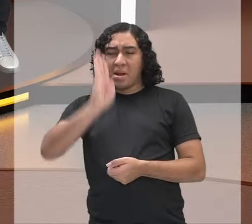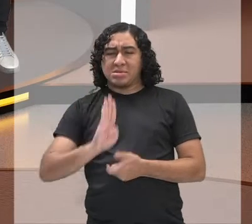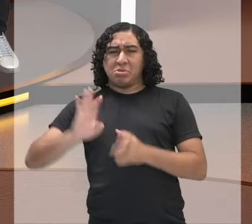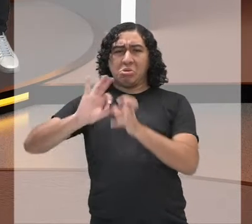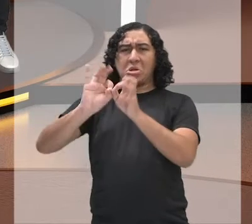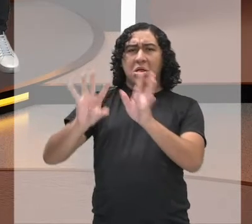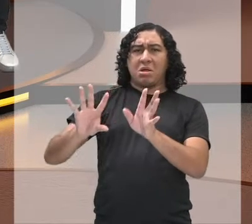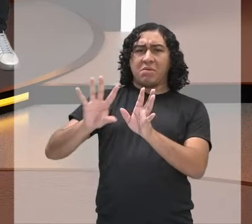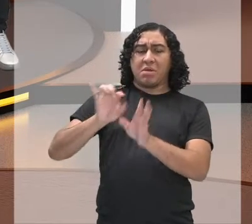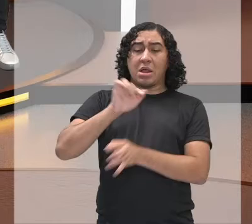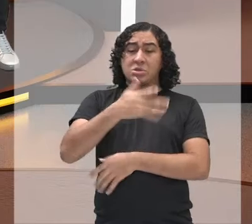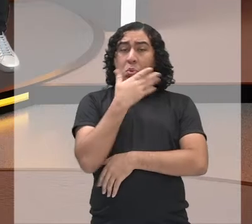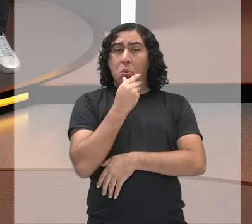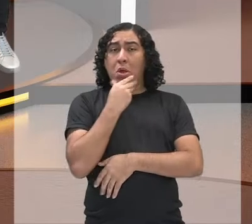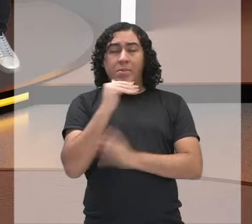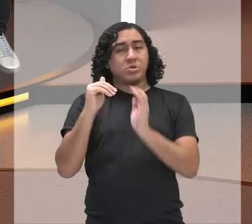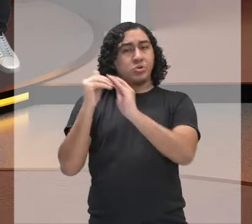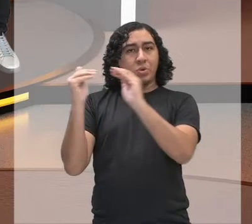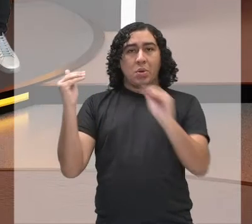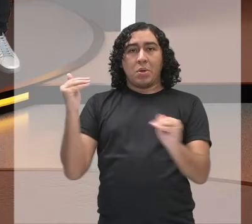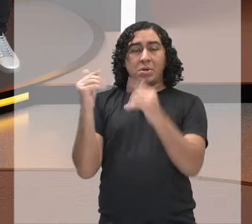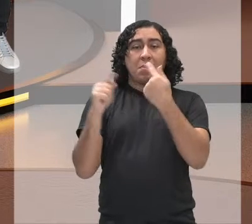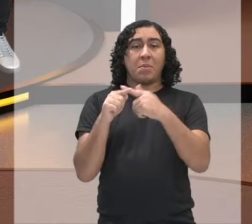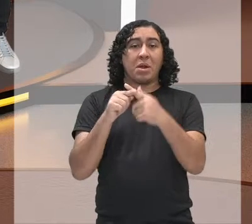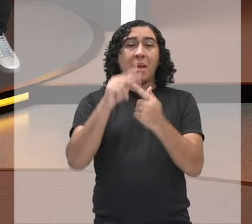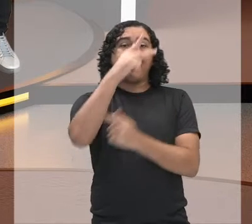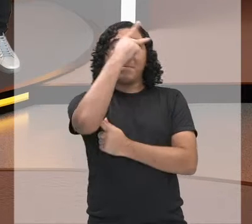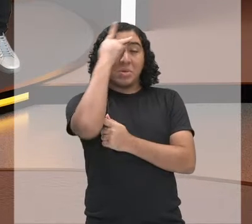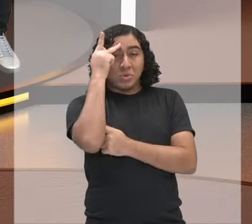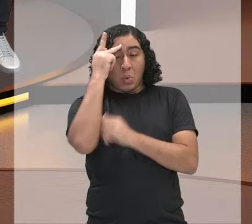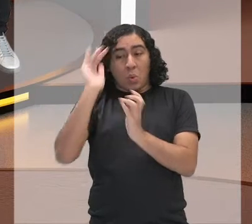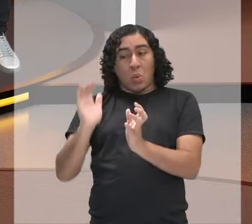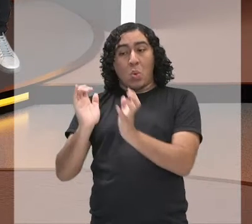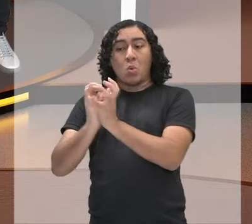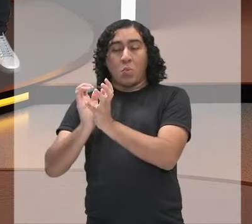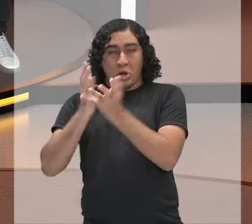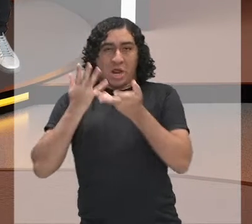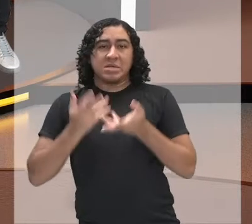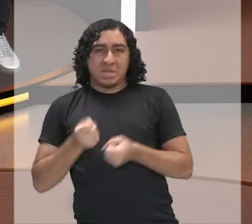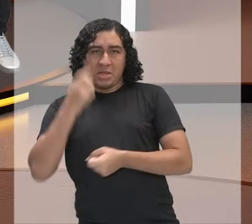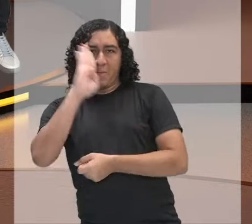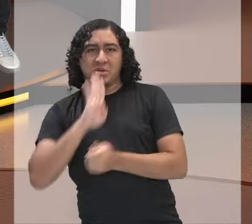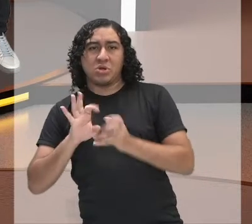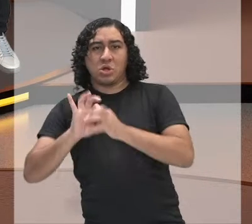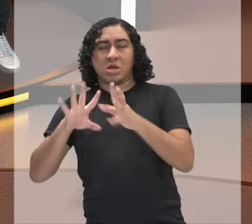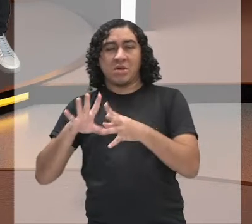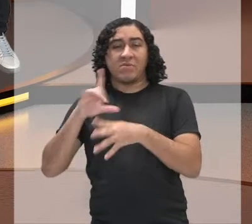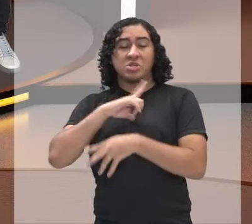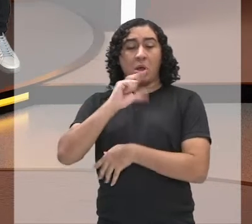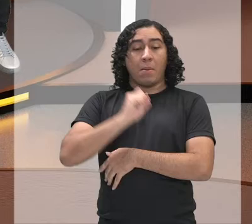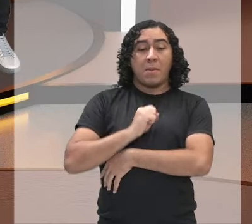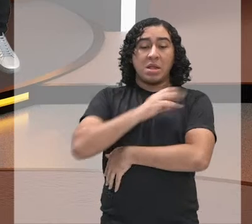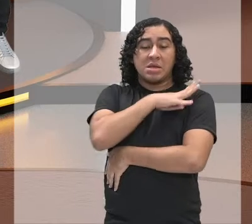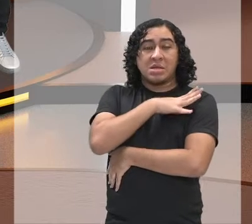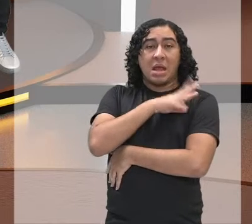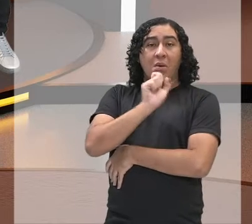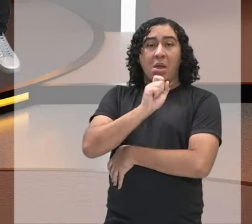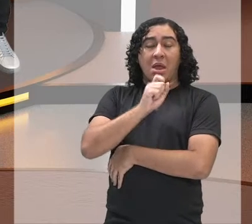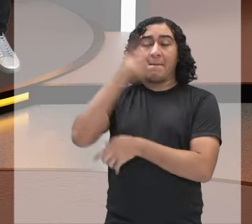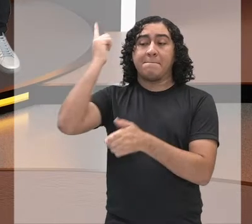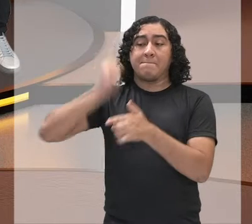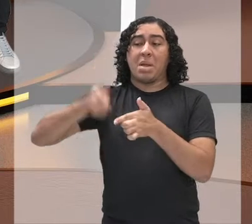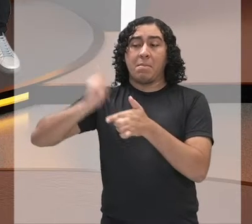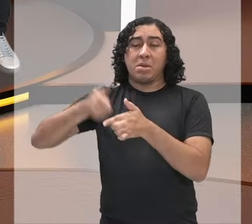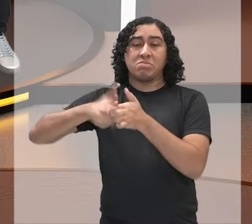que eram favoráveis à independência, eles eram hostilizados por esse brigadeiro